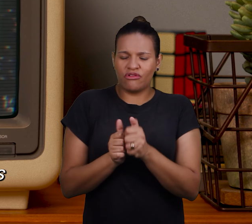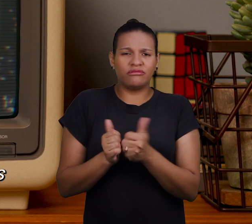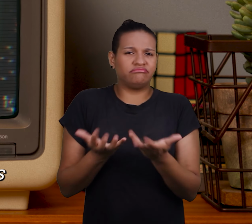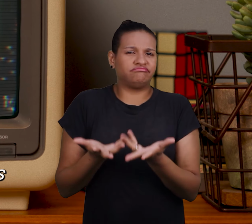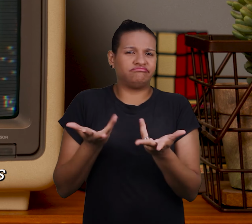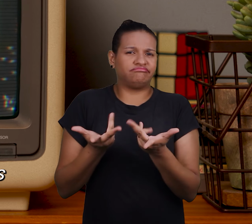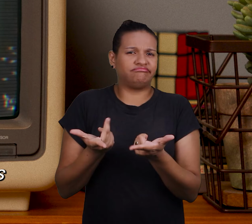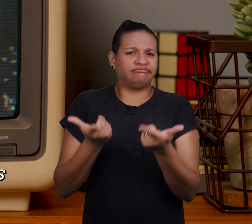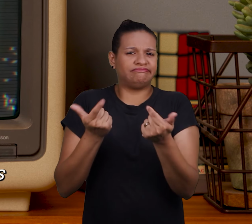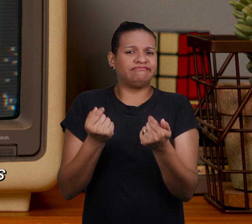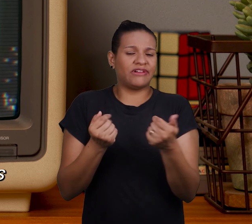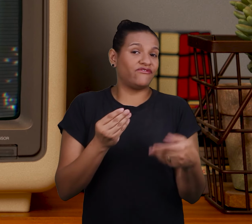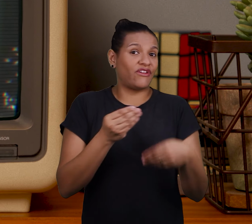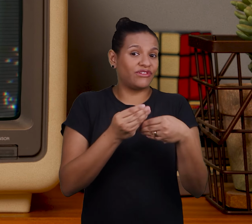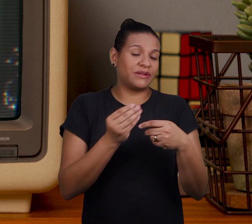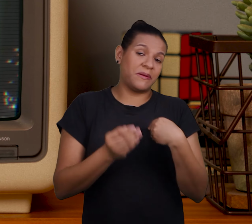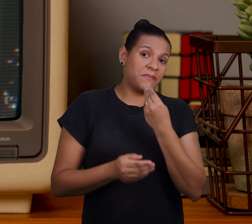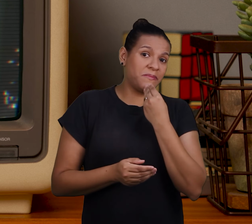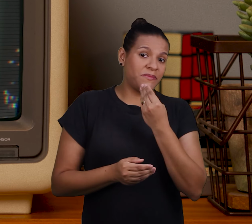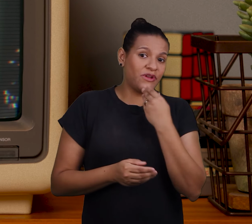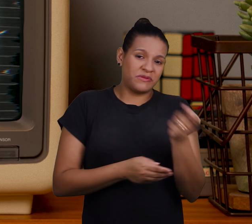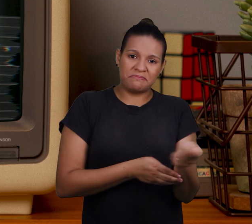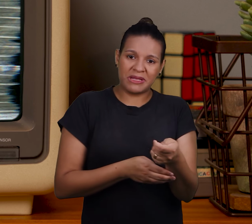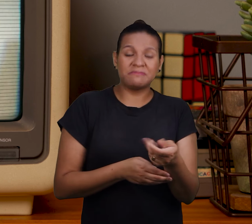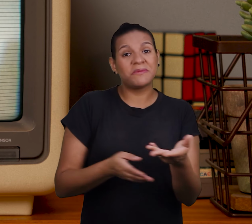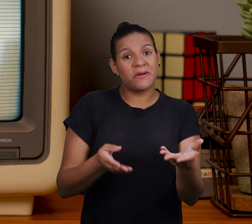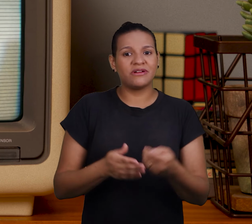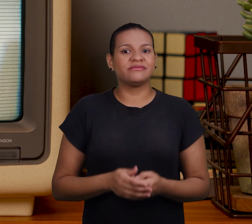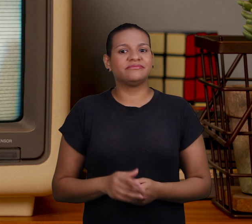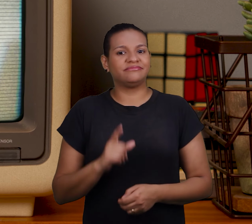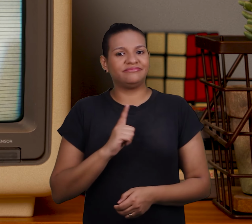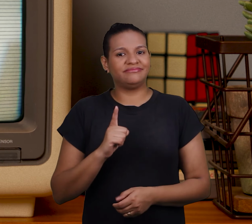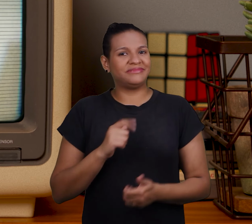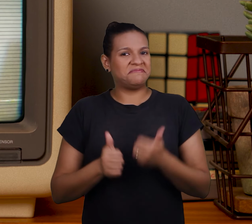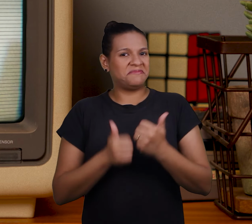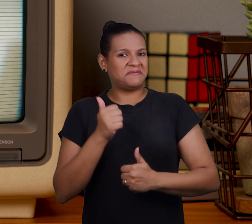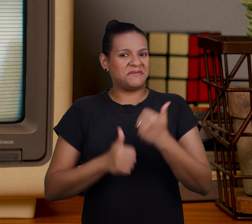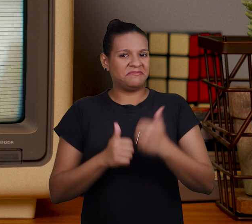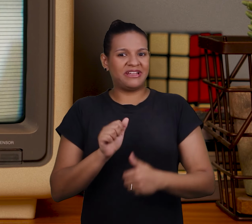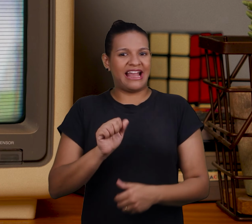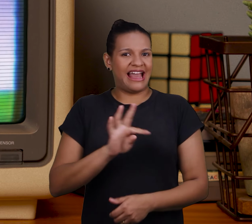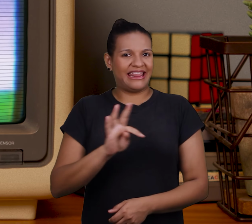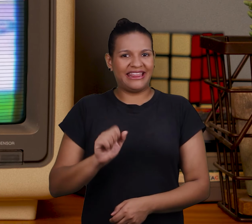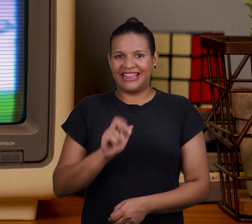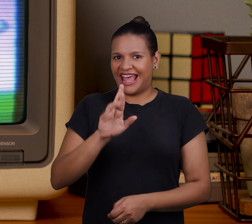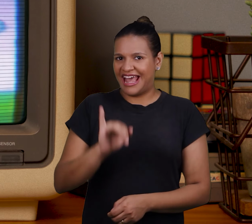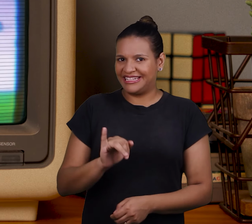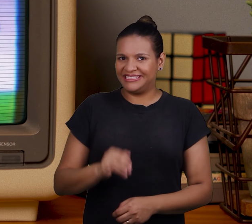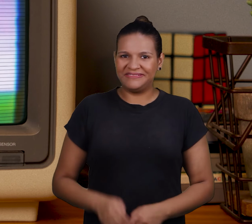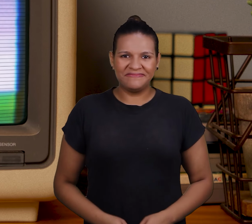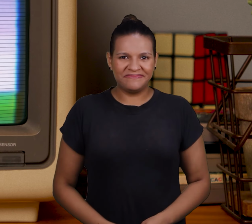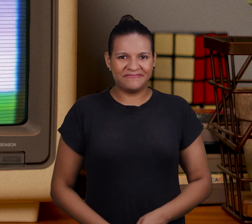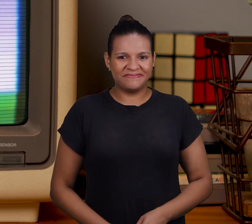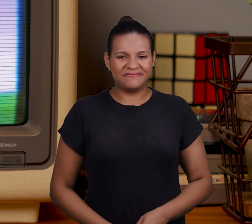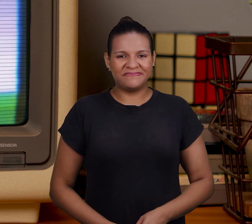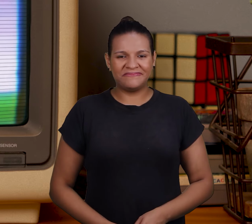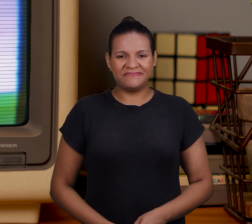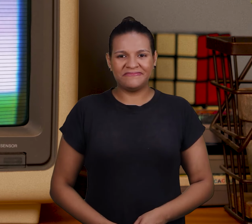jogos favoritos já existentes, como o beisebol. Agora, I quit soccer to play Atari.